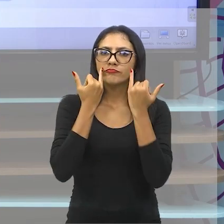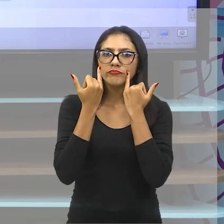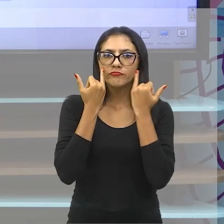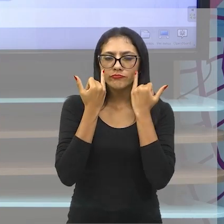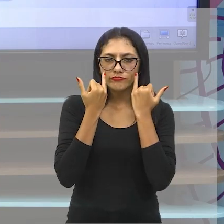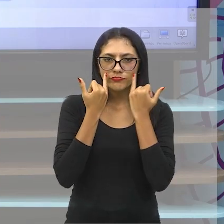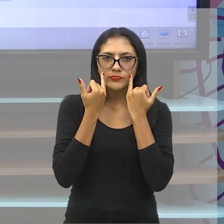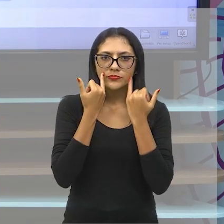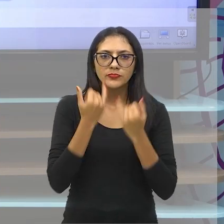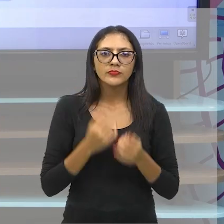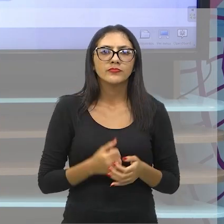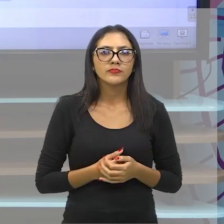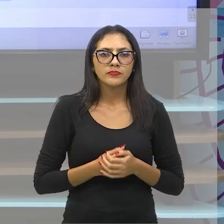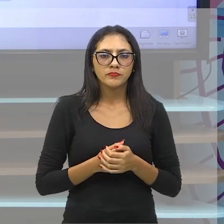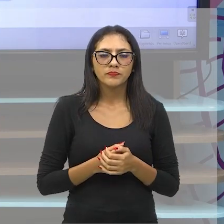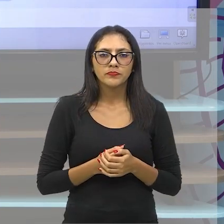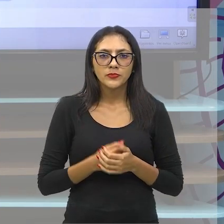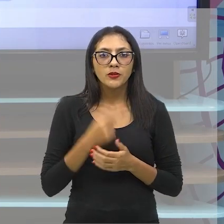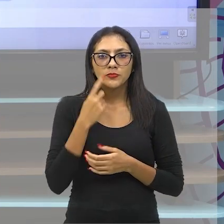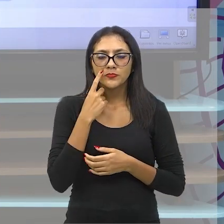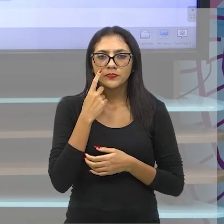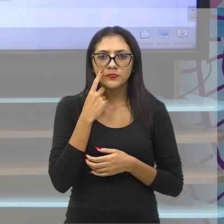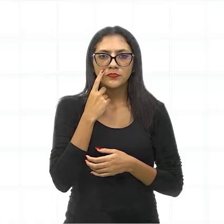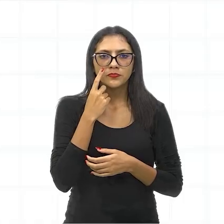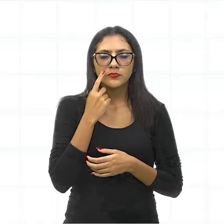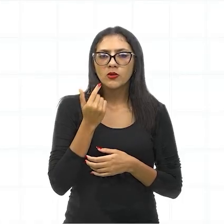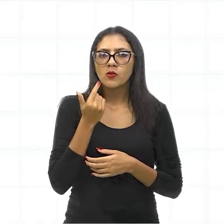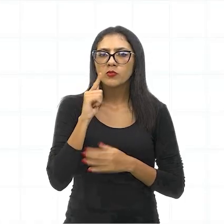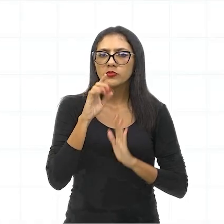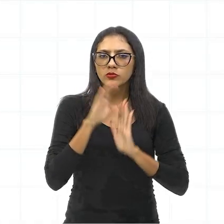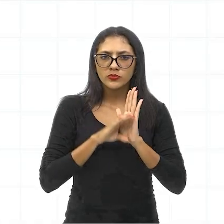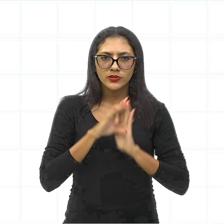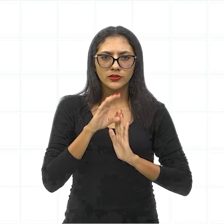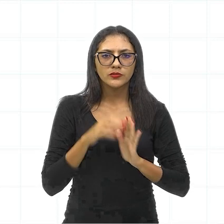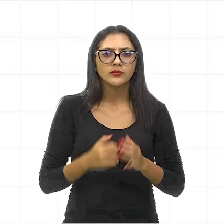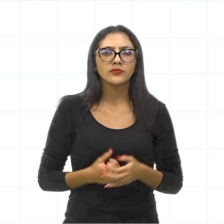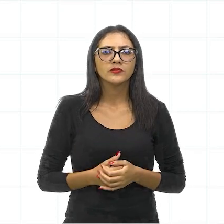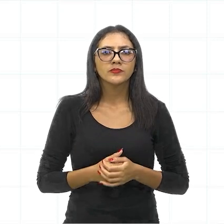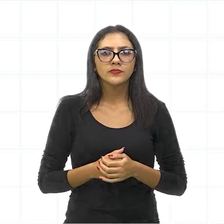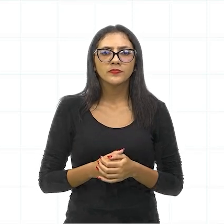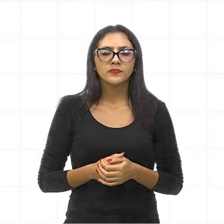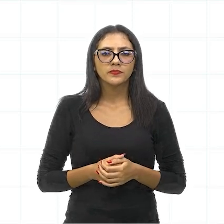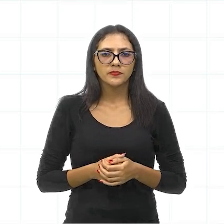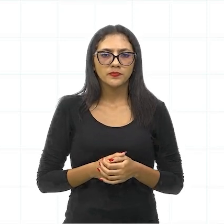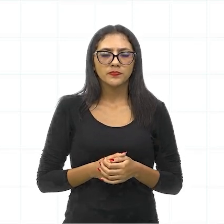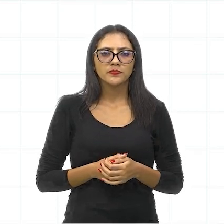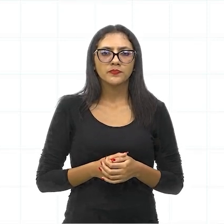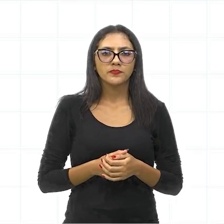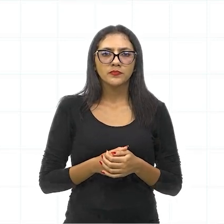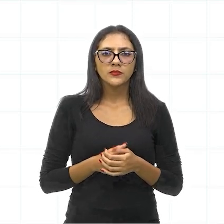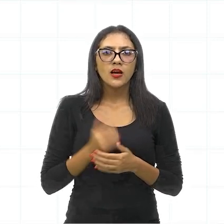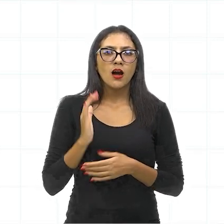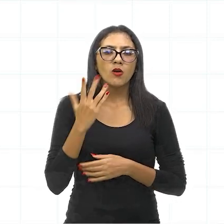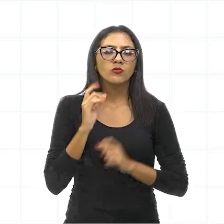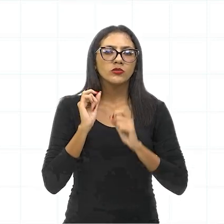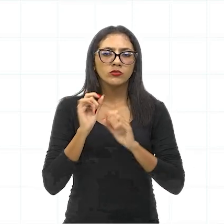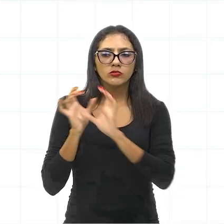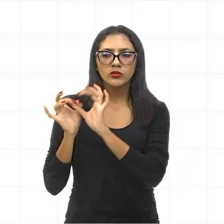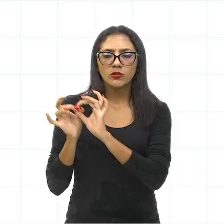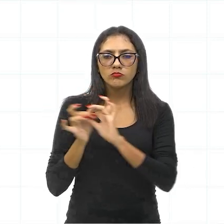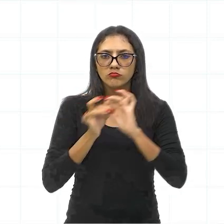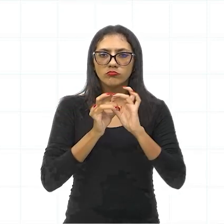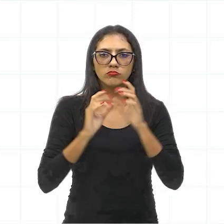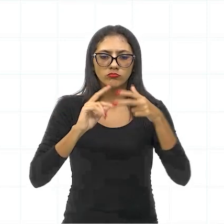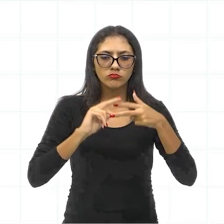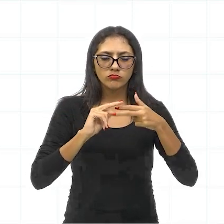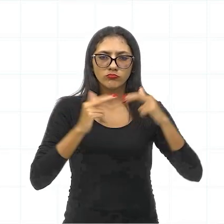sobre a fertilização a gente tem mais informações ali para observar. Então, olha lá. Acontece a união dos conteúdos dos